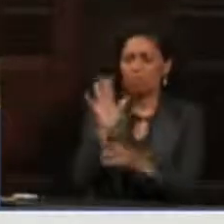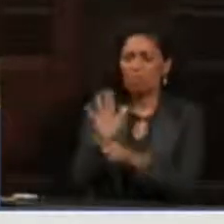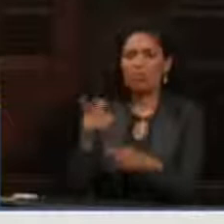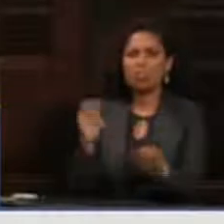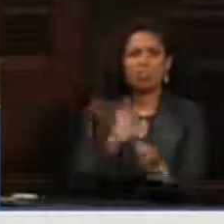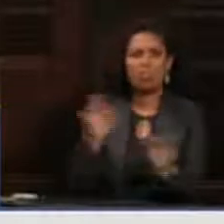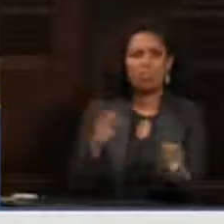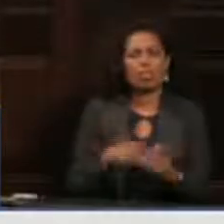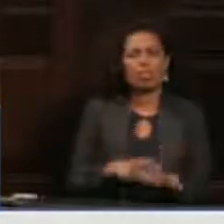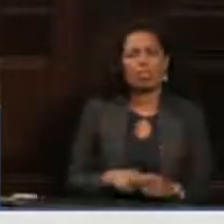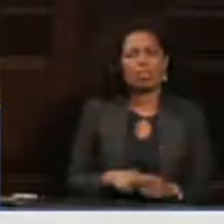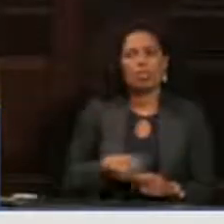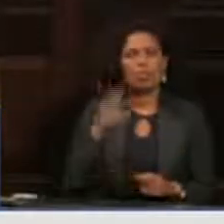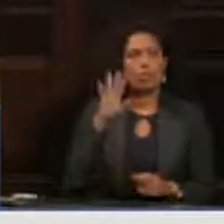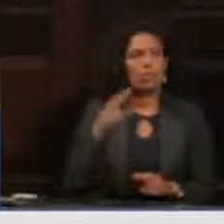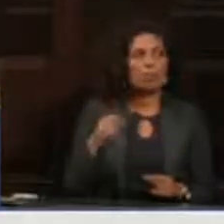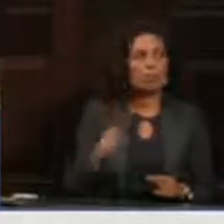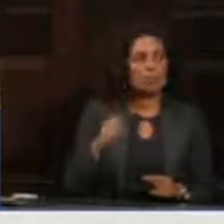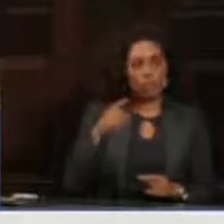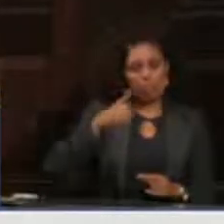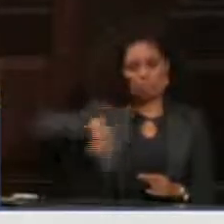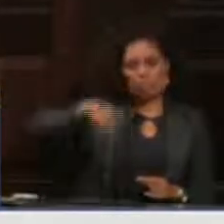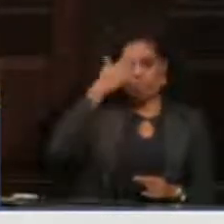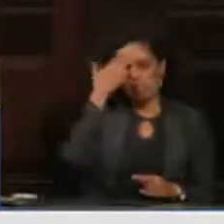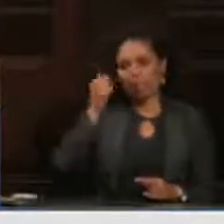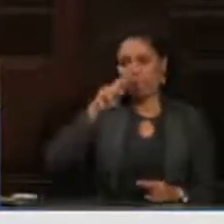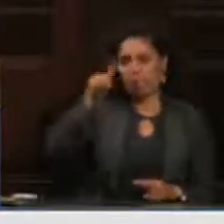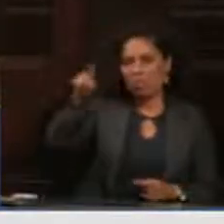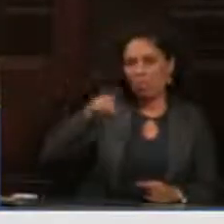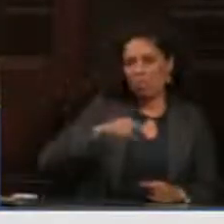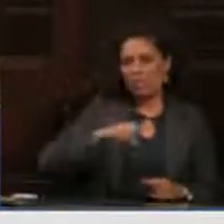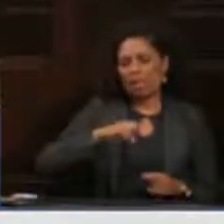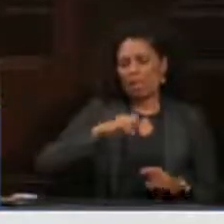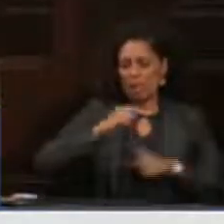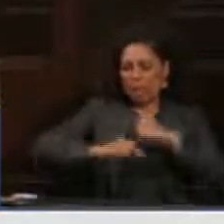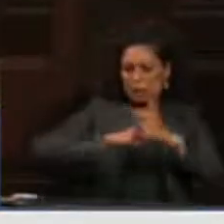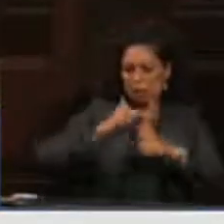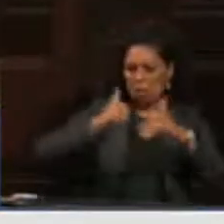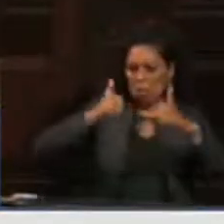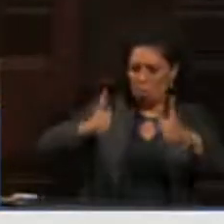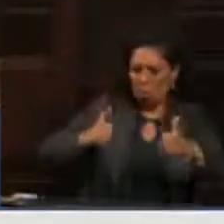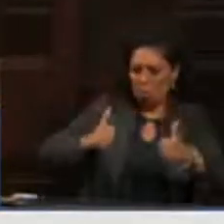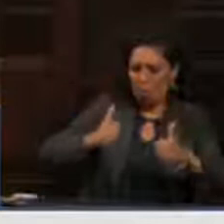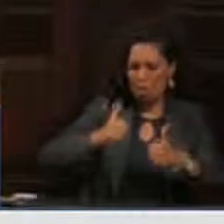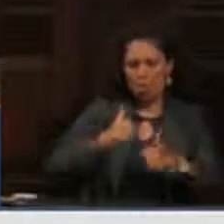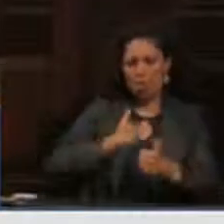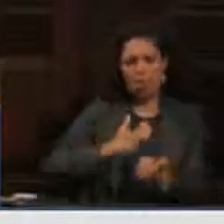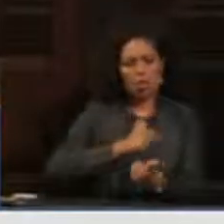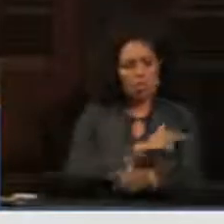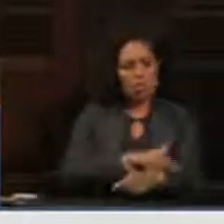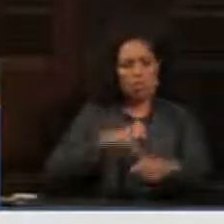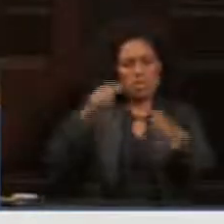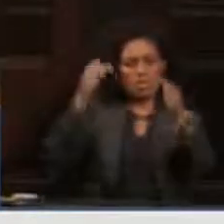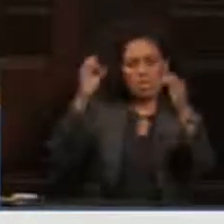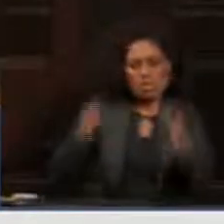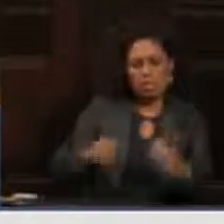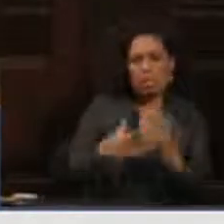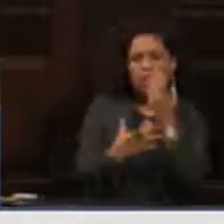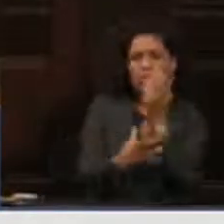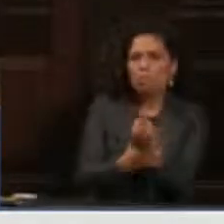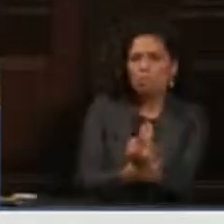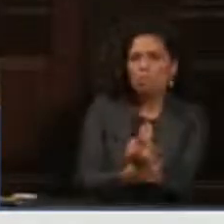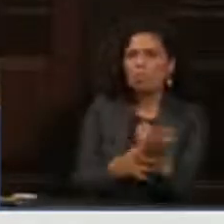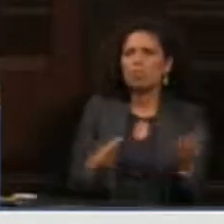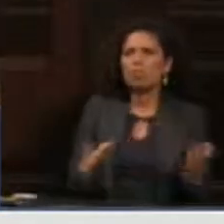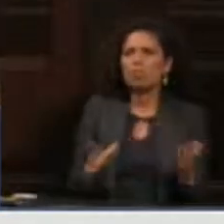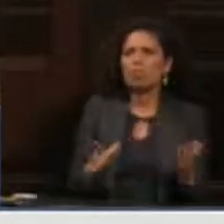faz sentido se você tiver os serviços sendo prestados, se você tiver uma qualidade de segurança. Você vai hoje para o Maracanã e você